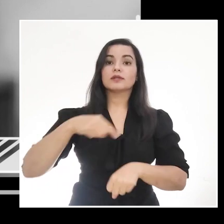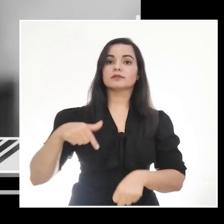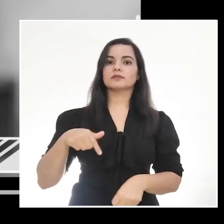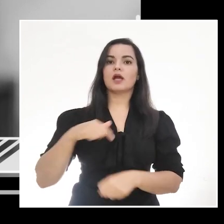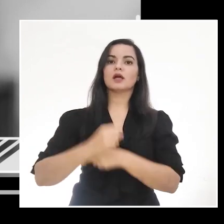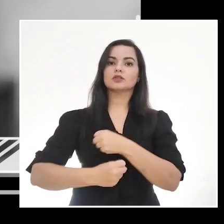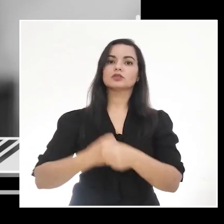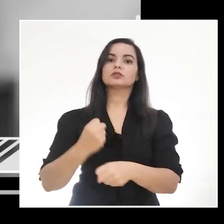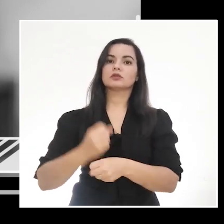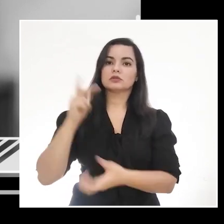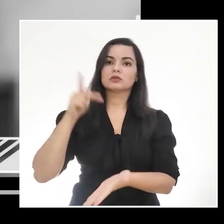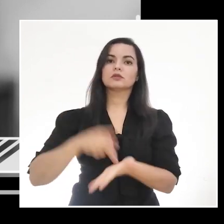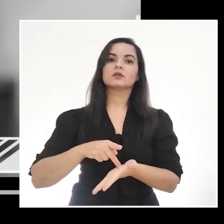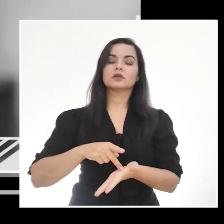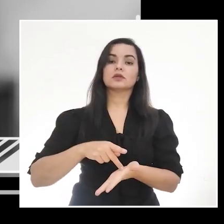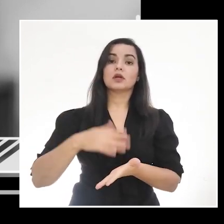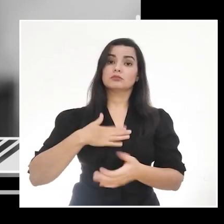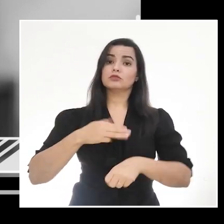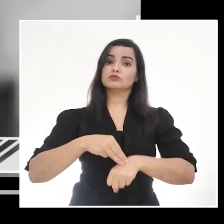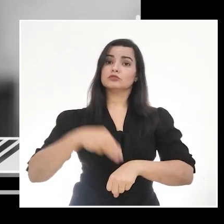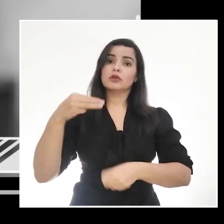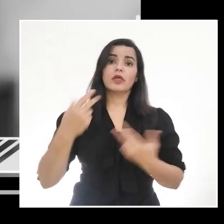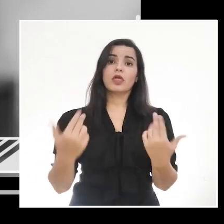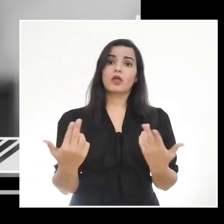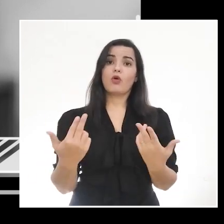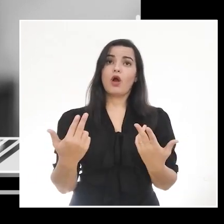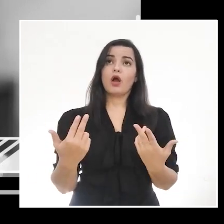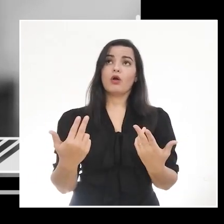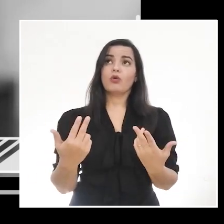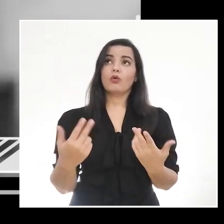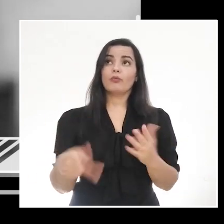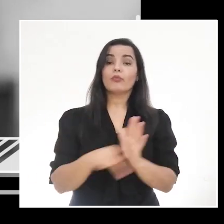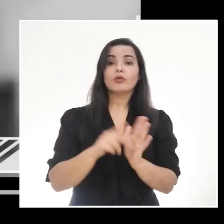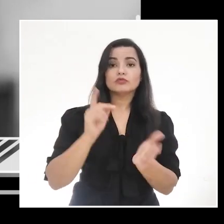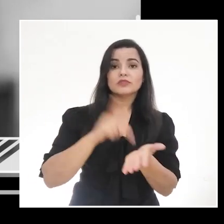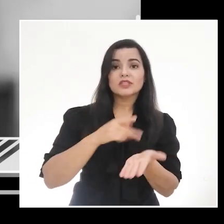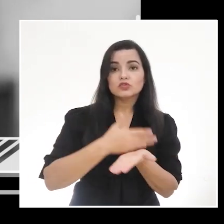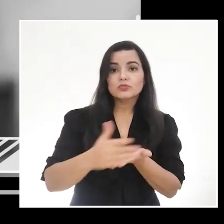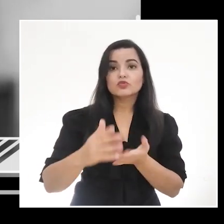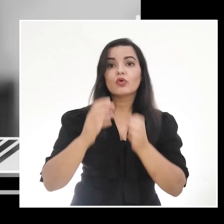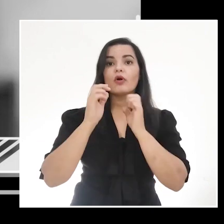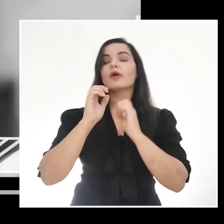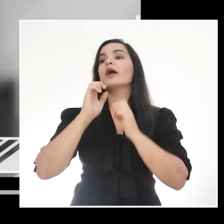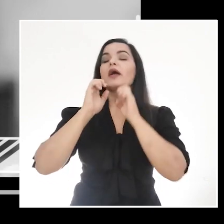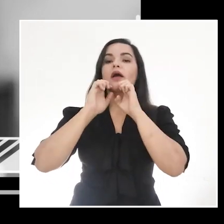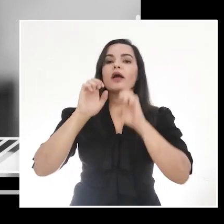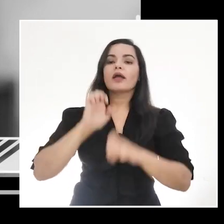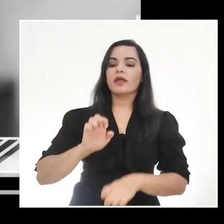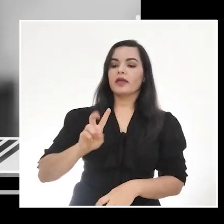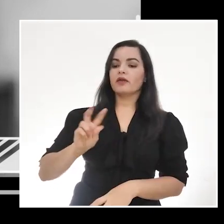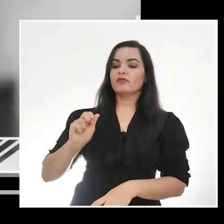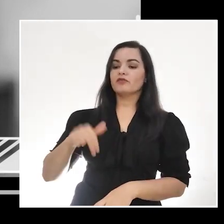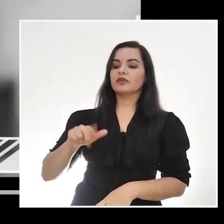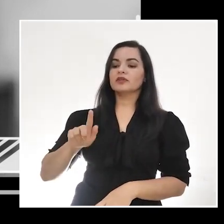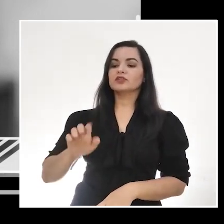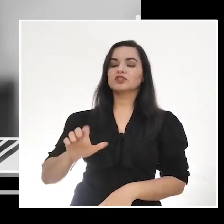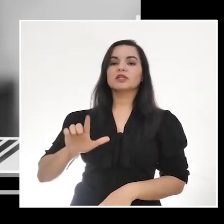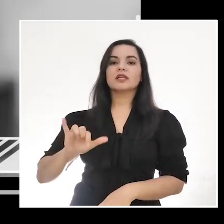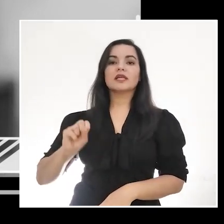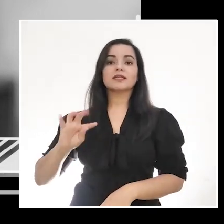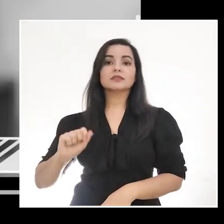mais oficial, eu ingressei no ministério. Durante 7 anos, na verdade, o meu ministério foi como